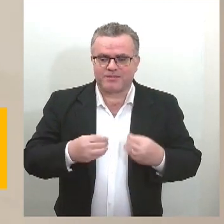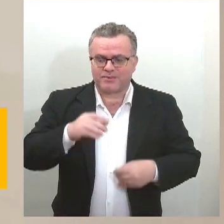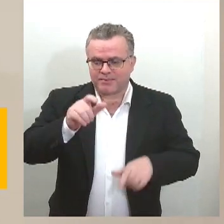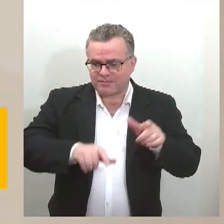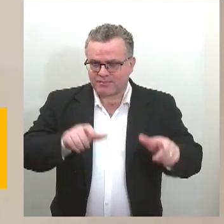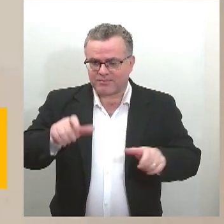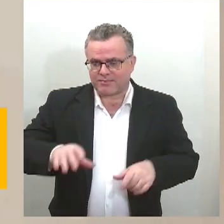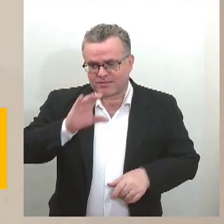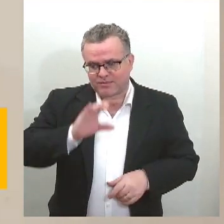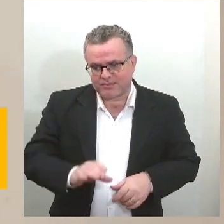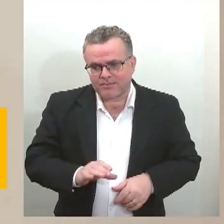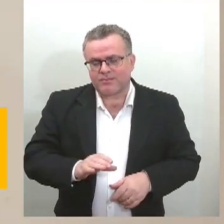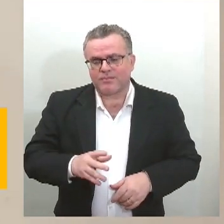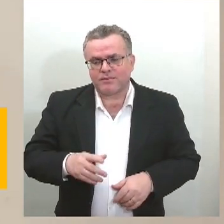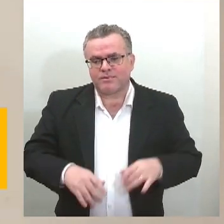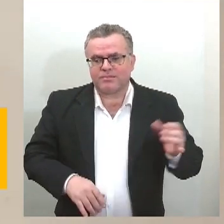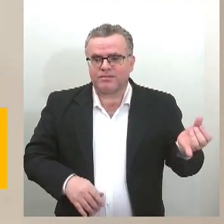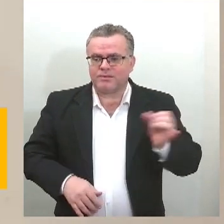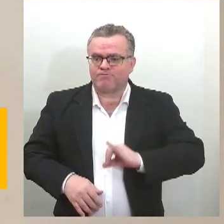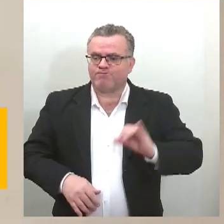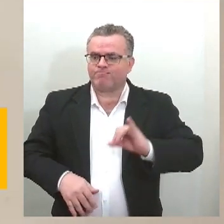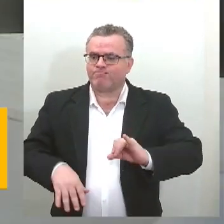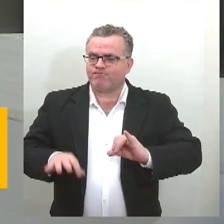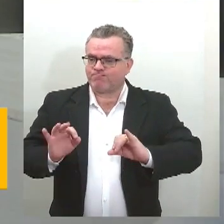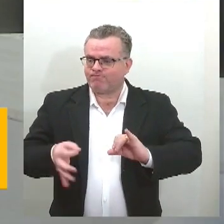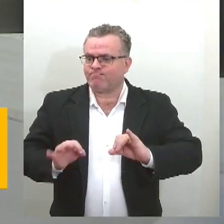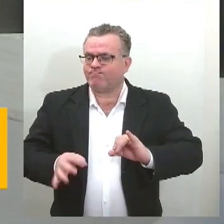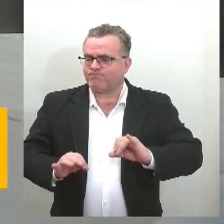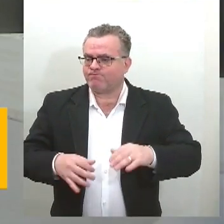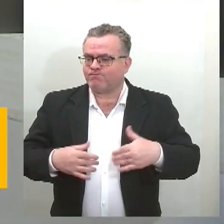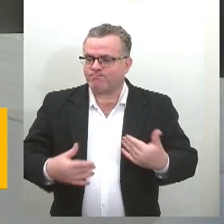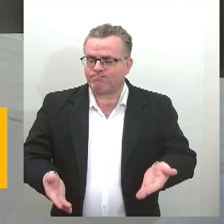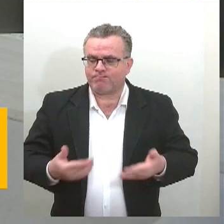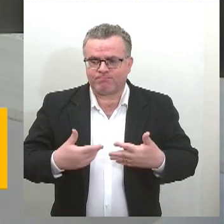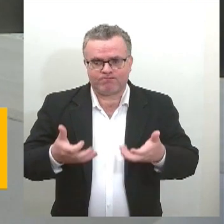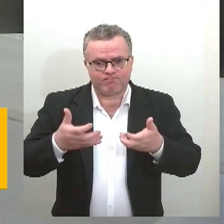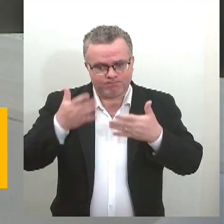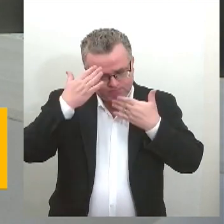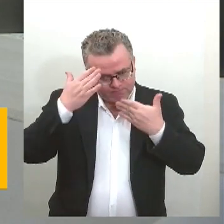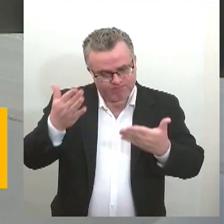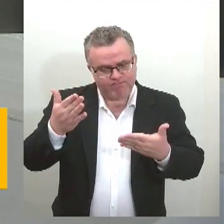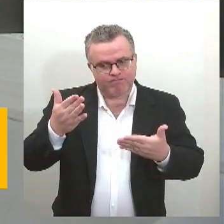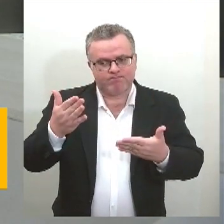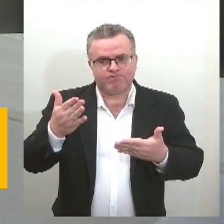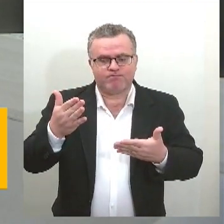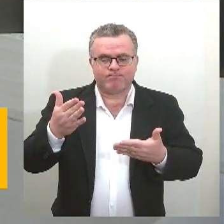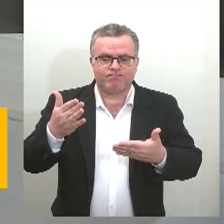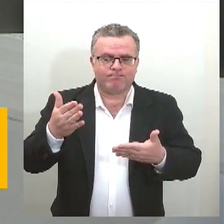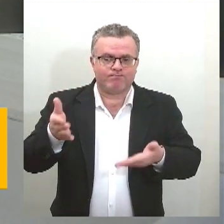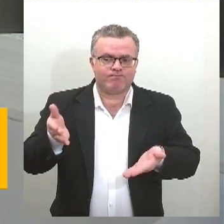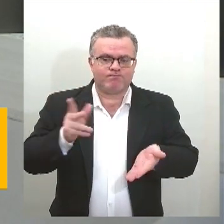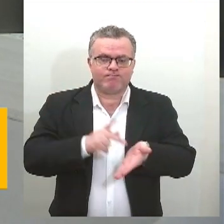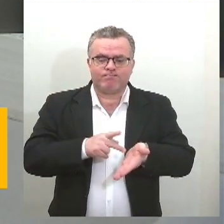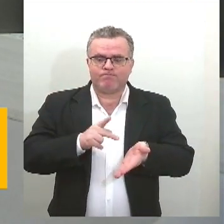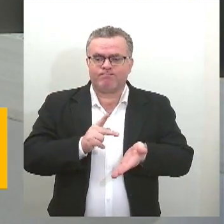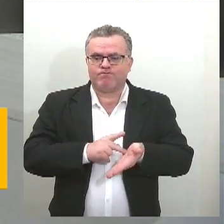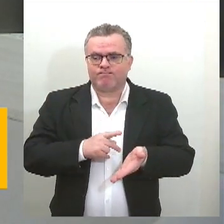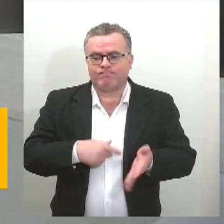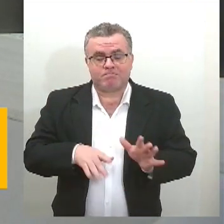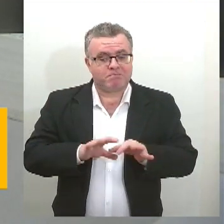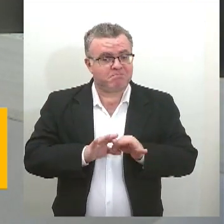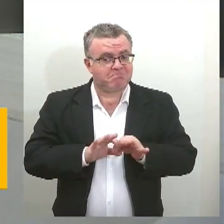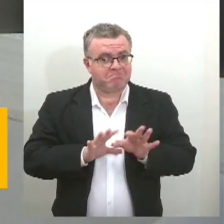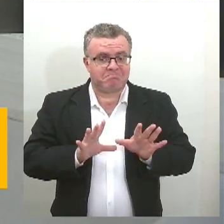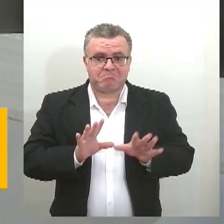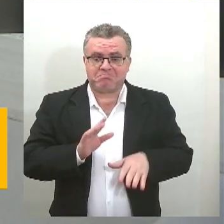importante, certamente. Eu queria muito agradecer a sua presença aqui no Jornal da Lese e nos colocar sempre à disposição para que